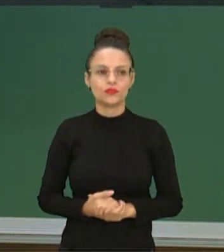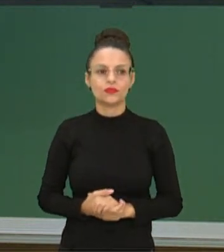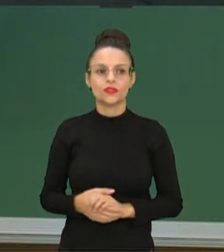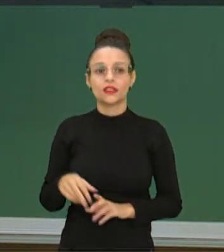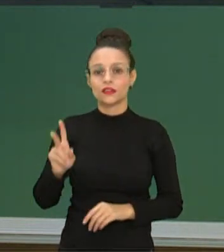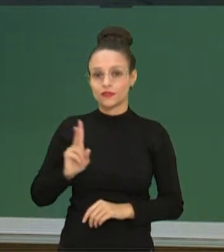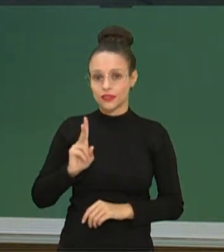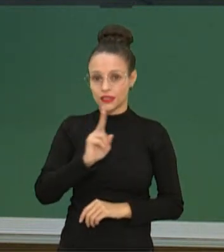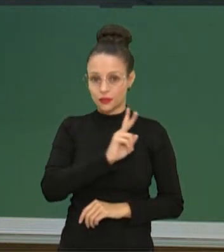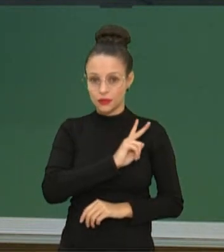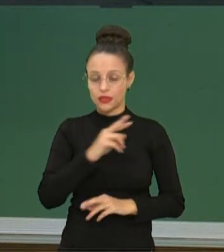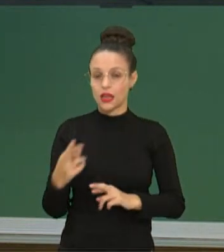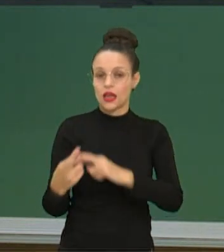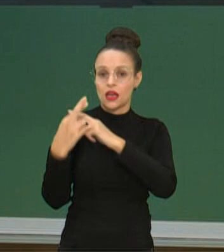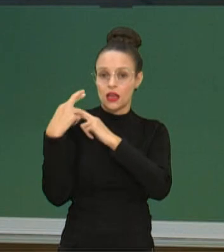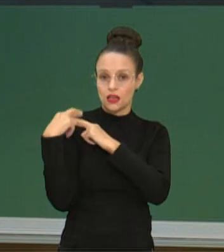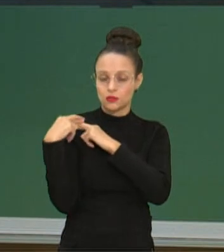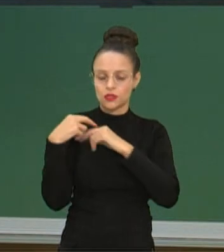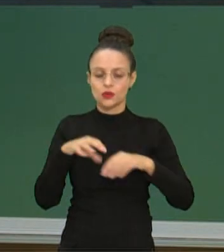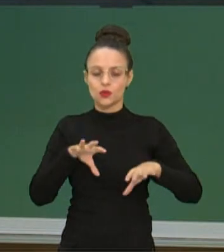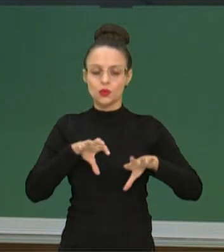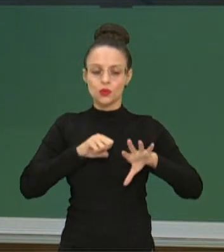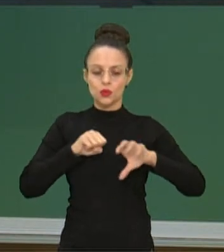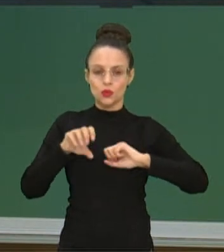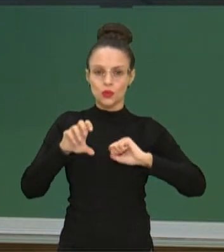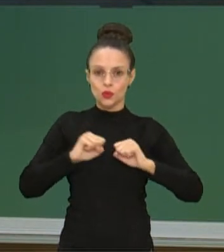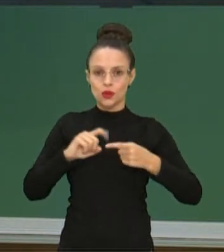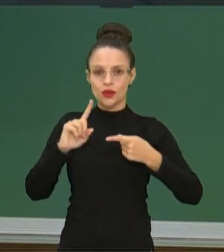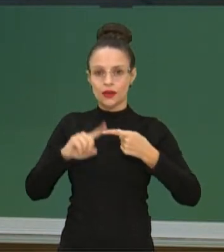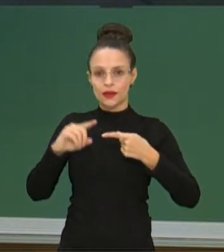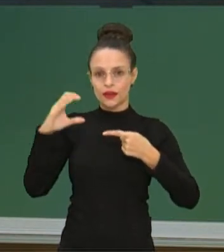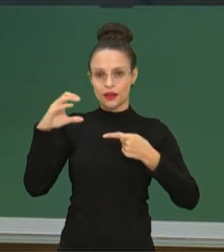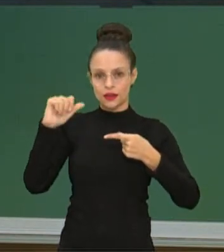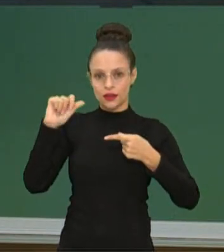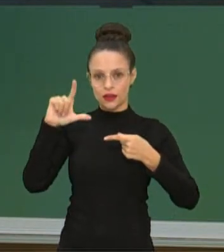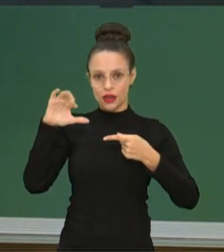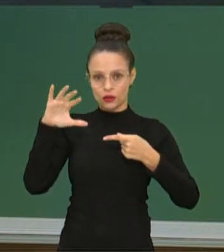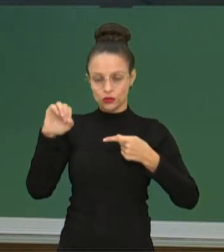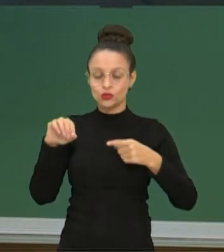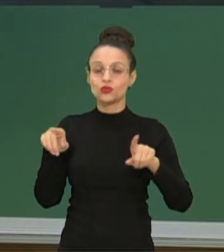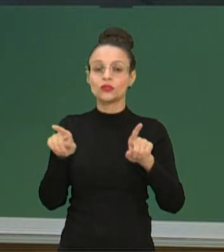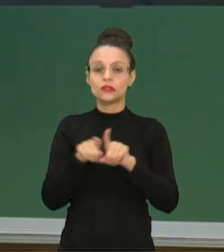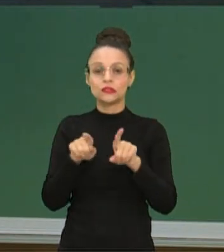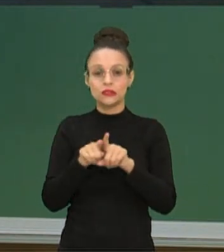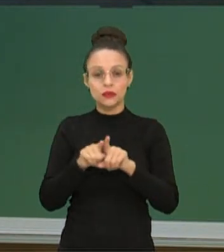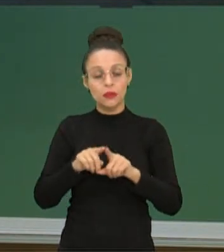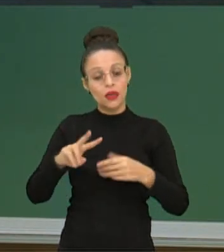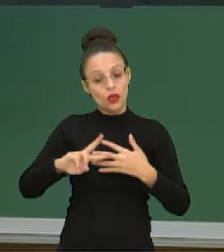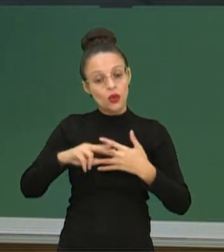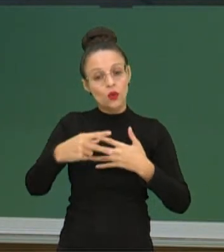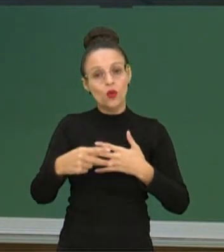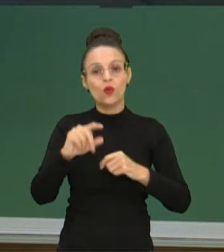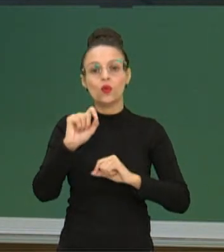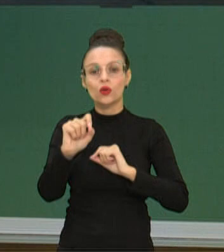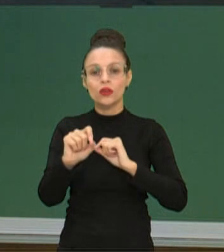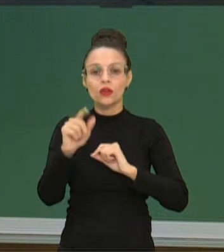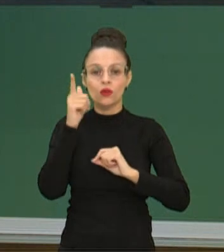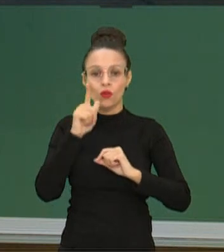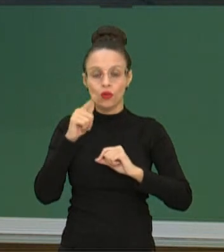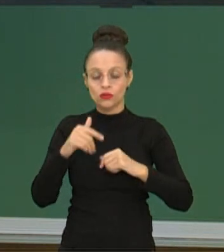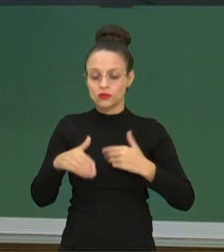Vitamina responsável pela absorção de cálcio e que, consequentemente, né, é responsável pelo